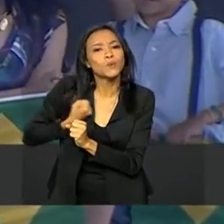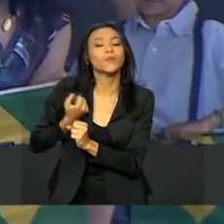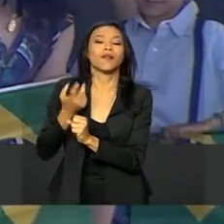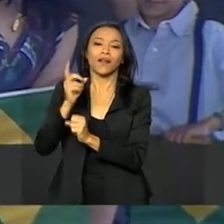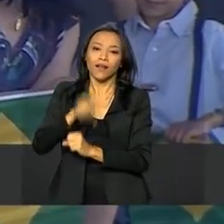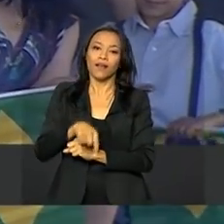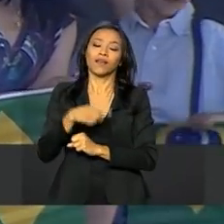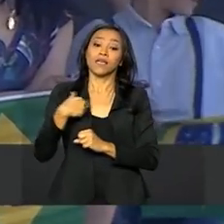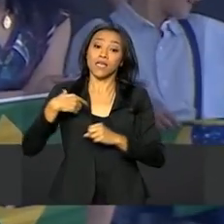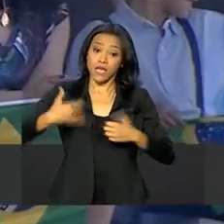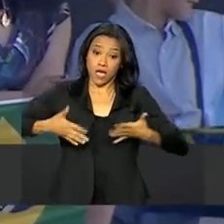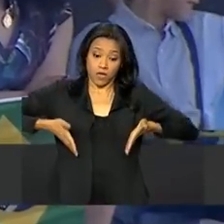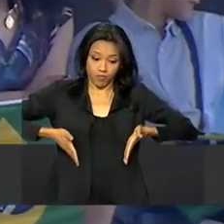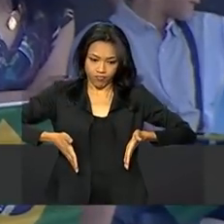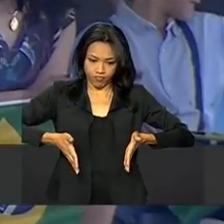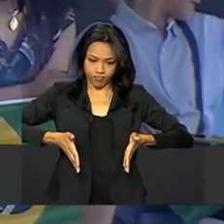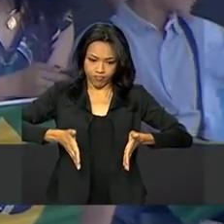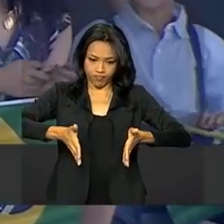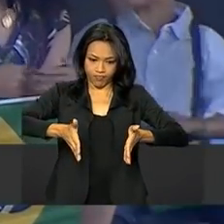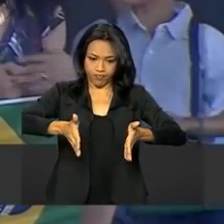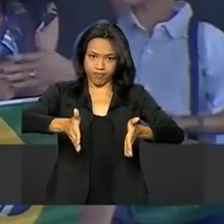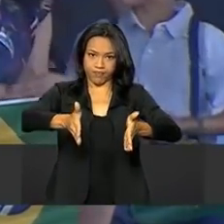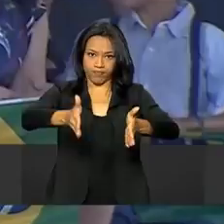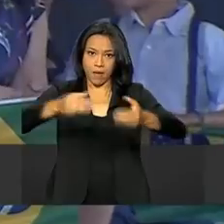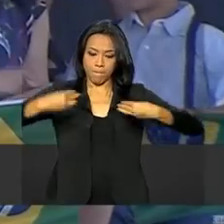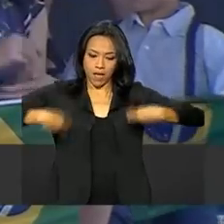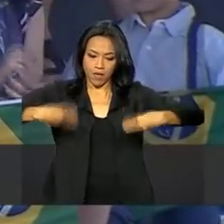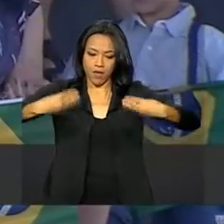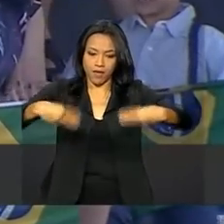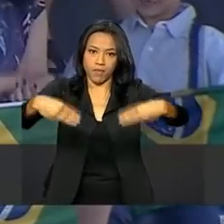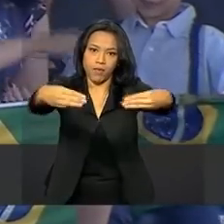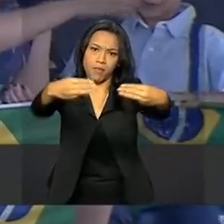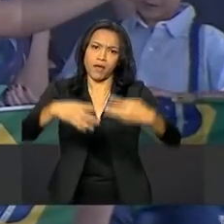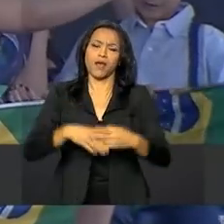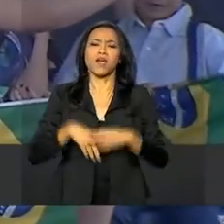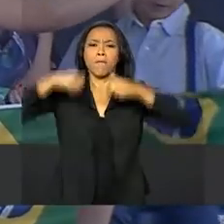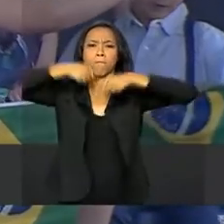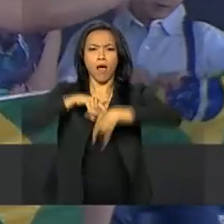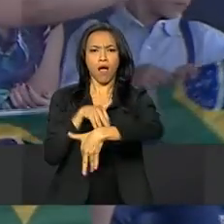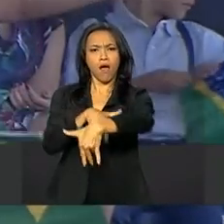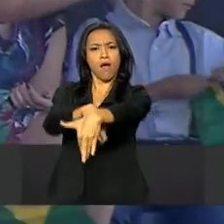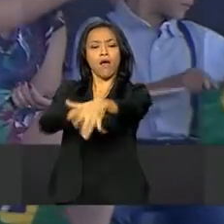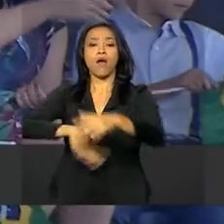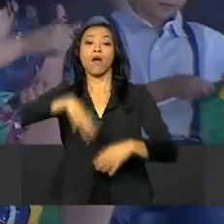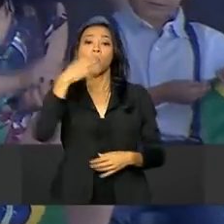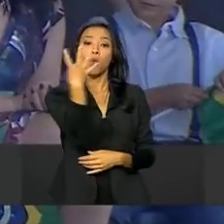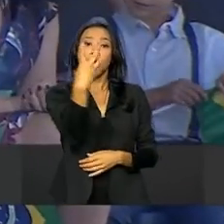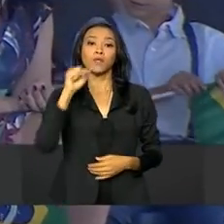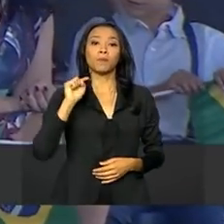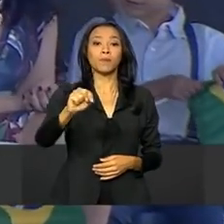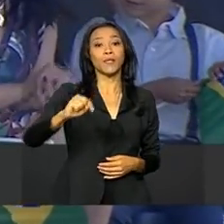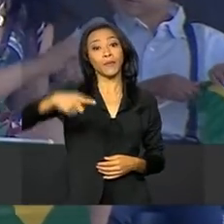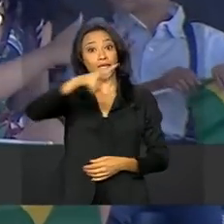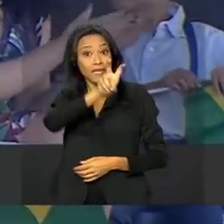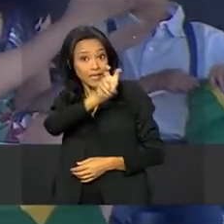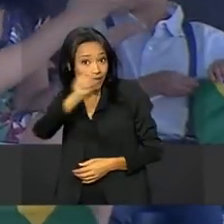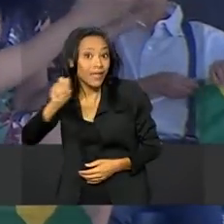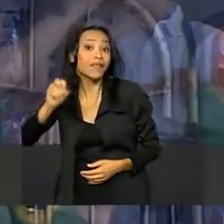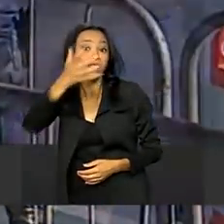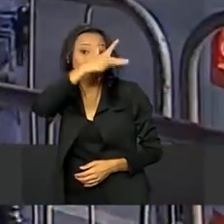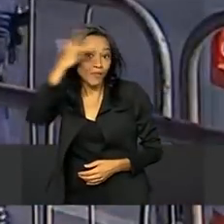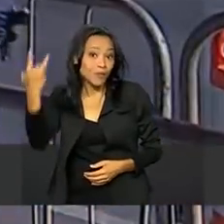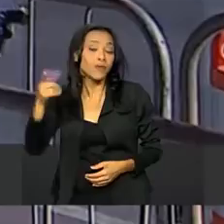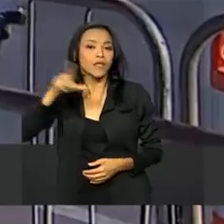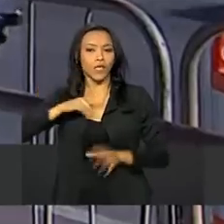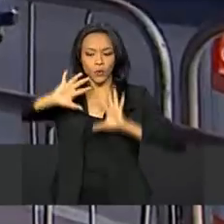ao longo da via da Esplanada dos Ministérios, devem desfilar aí em torno de 4.500 pessoas. Esse desfile ele é dividido